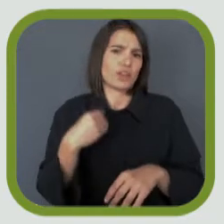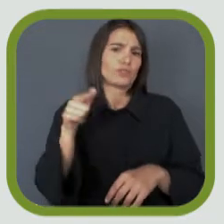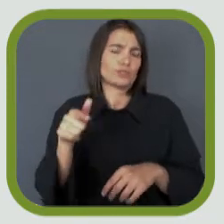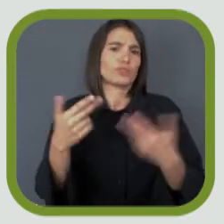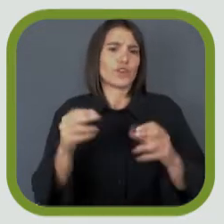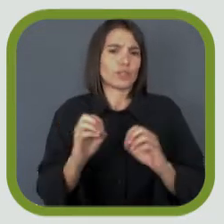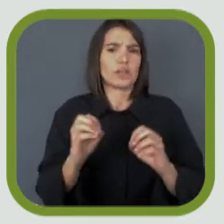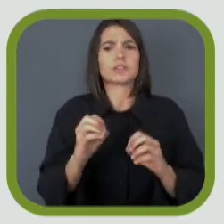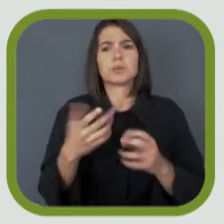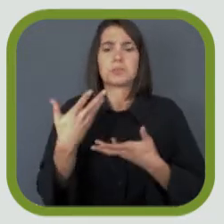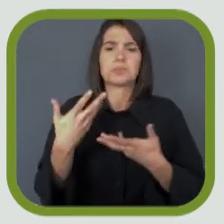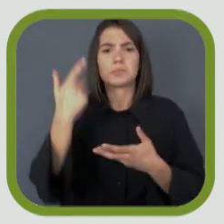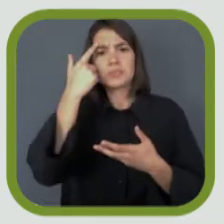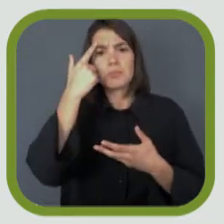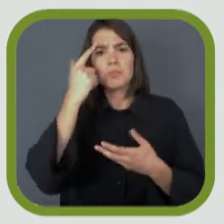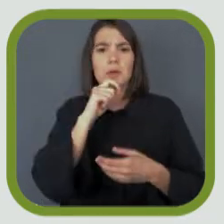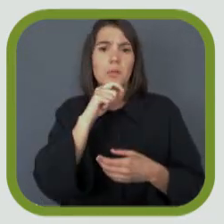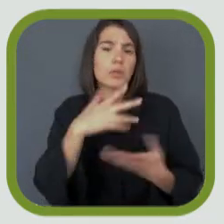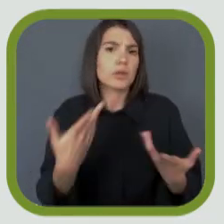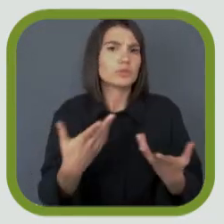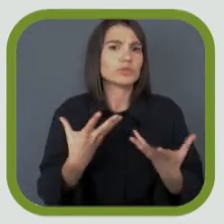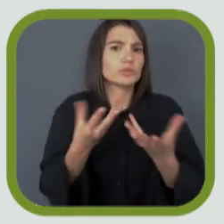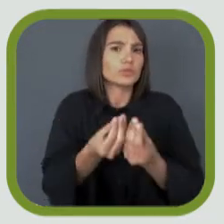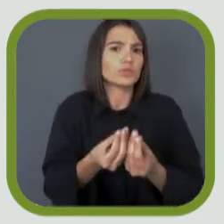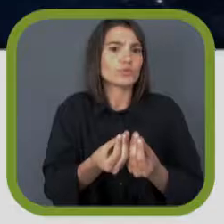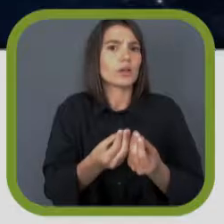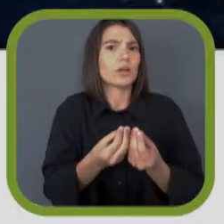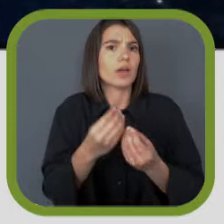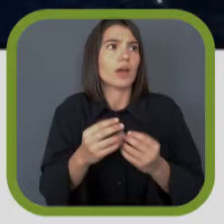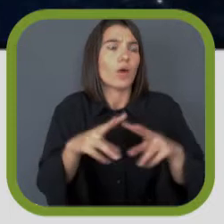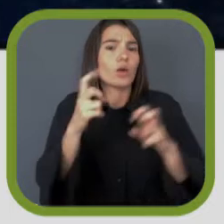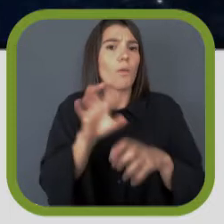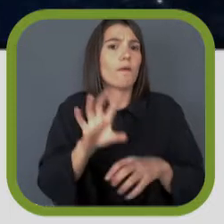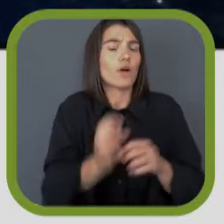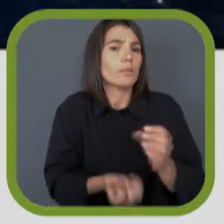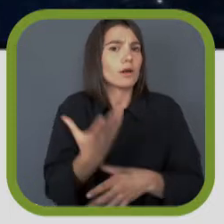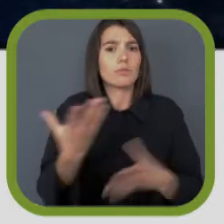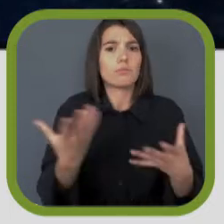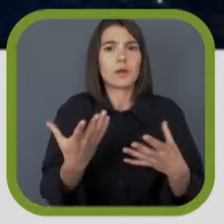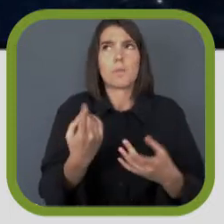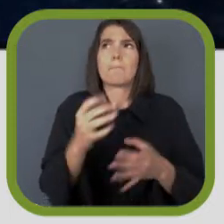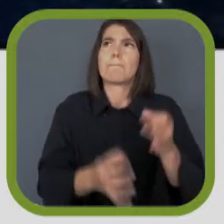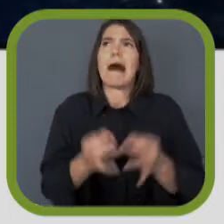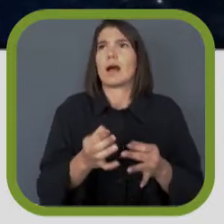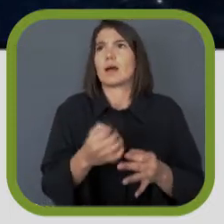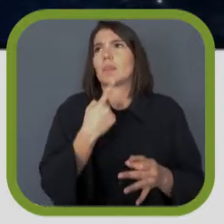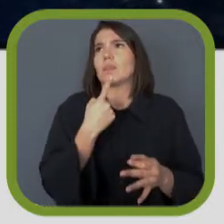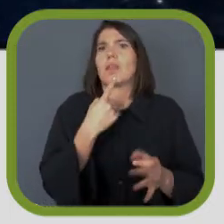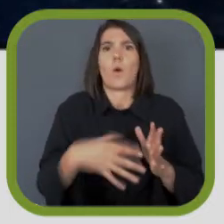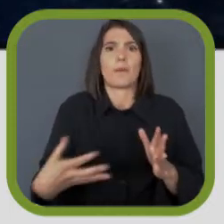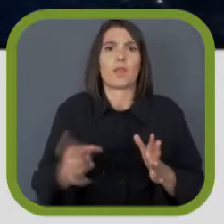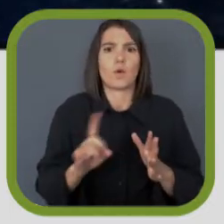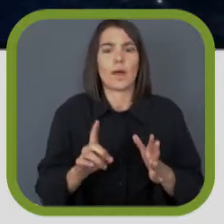disse que nós devíamos tentar organizar-nos para tentar encontrar aqui uma solução, porque para todos os efeitos isto é uma máquina, não há de ser assim tão